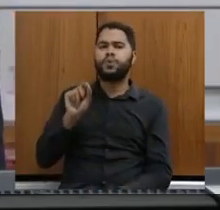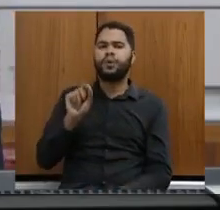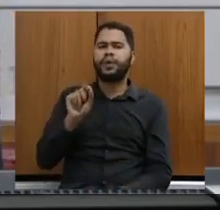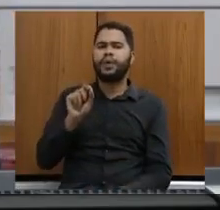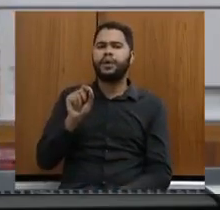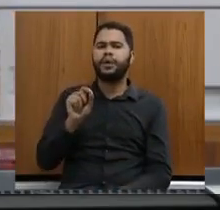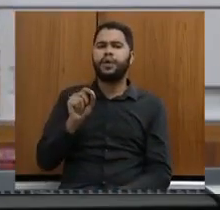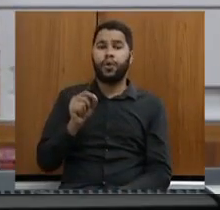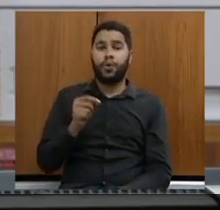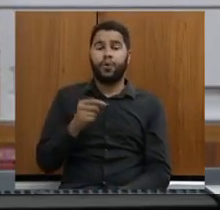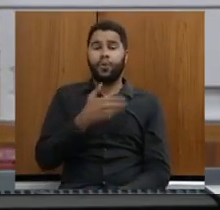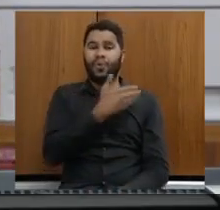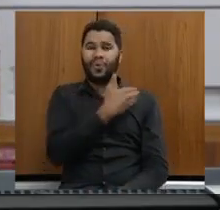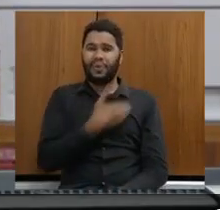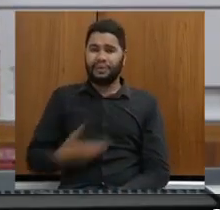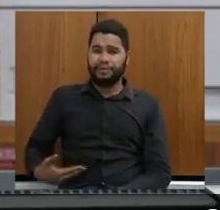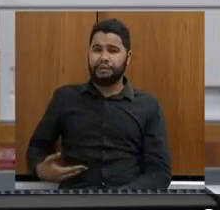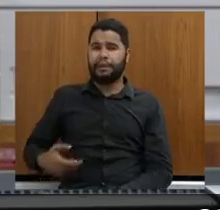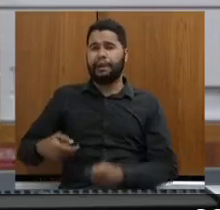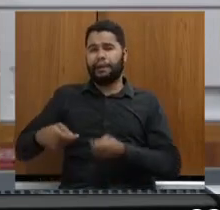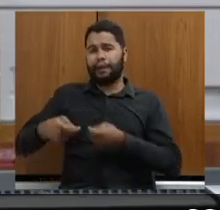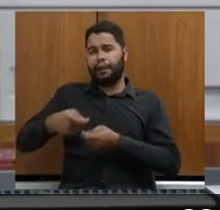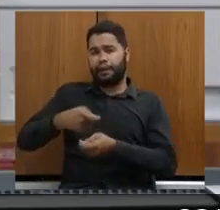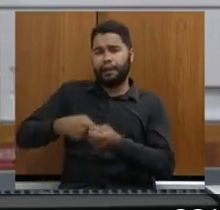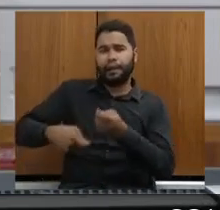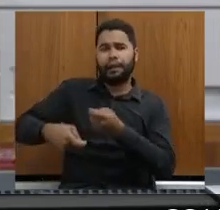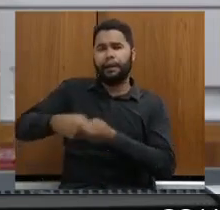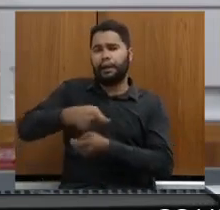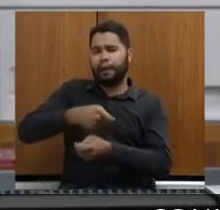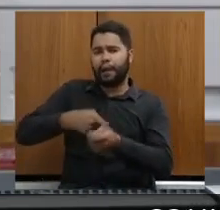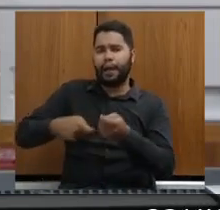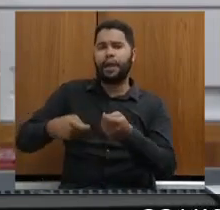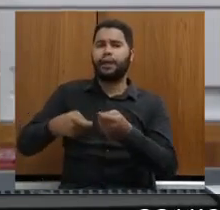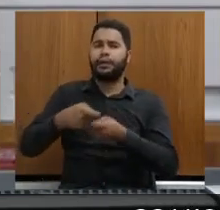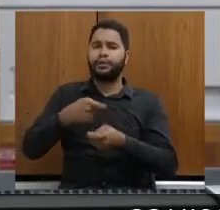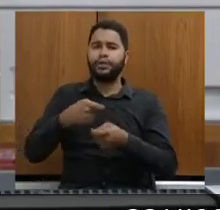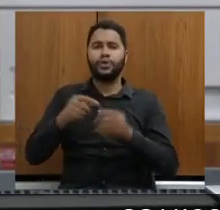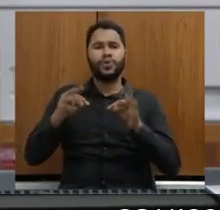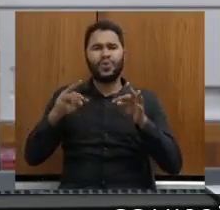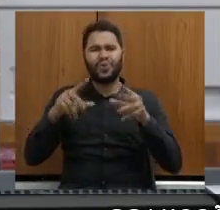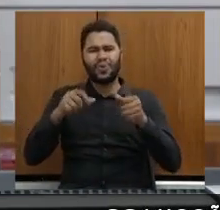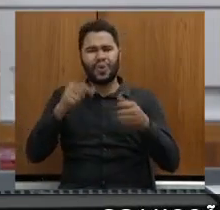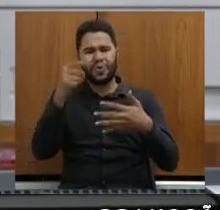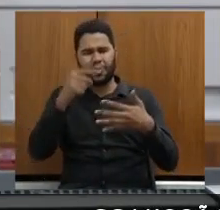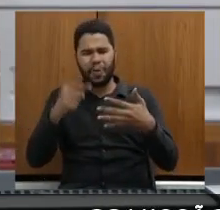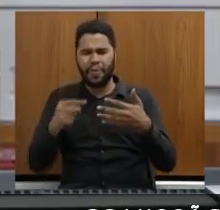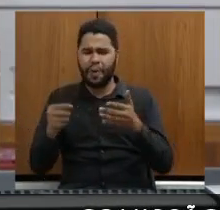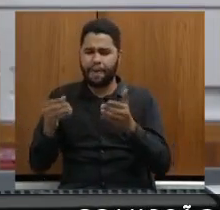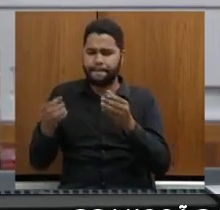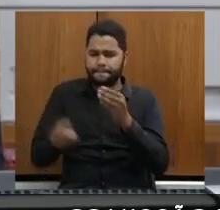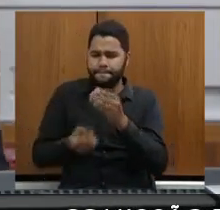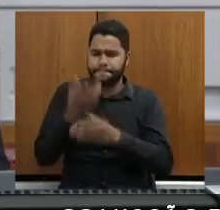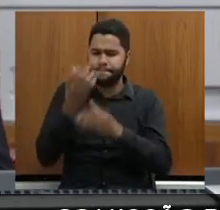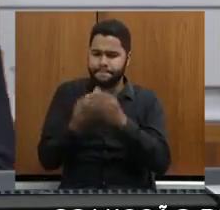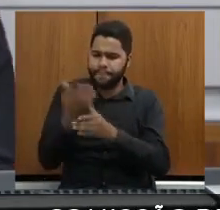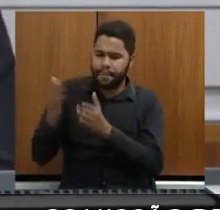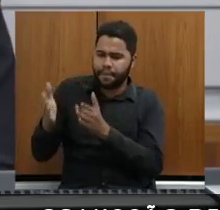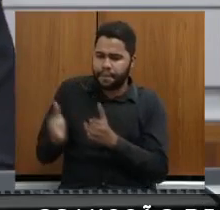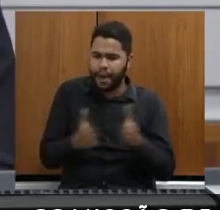o estado ao invés de ter que regular regulamentar controlar toda a questão de produção